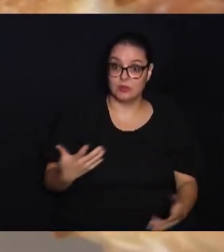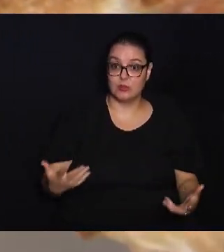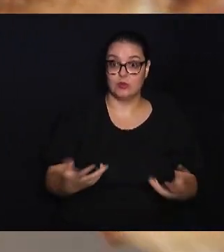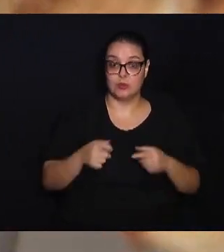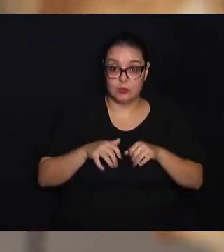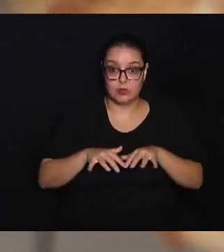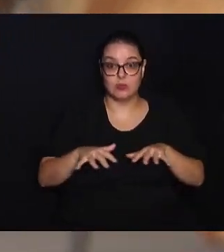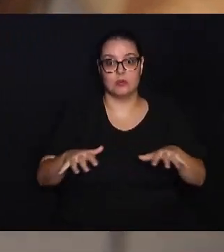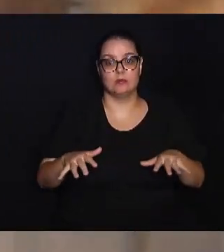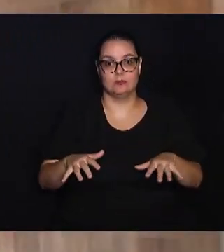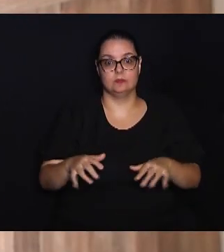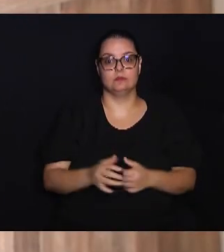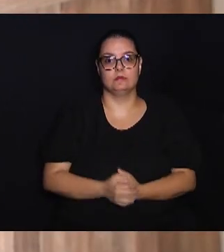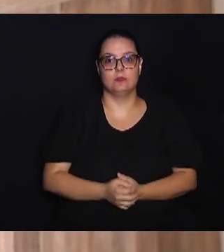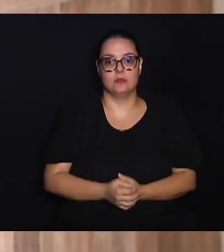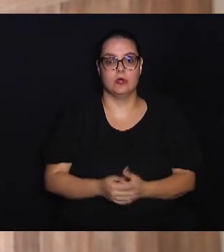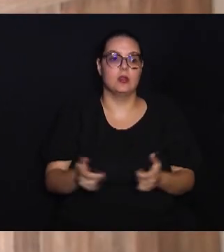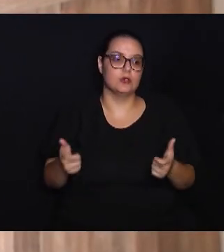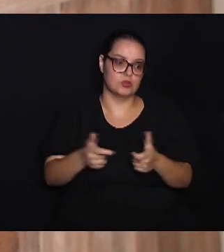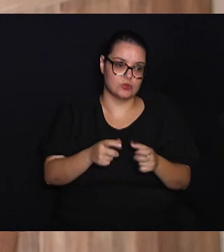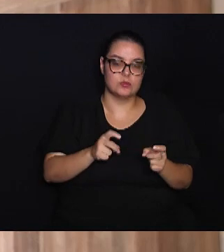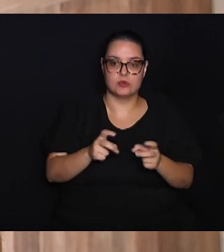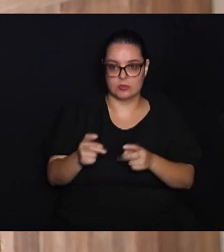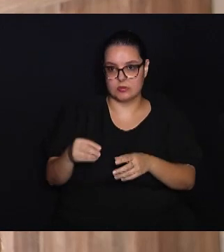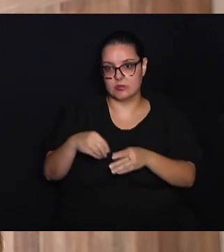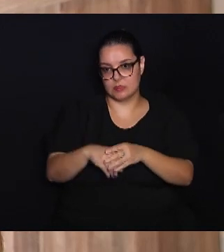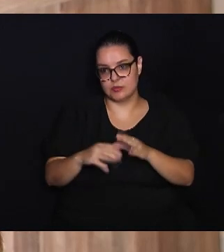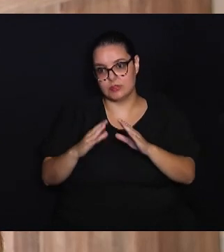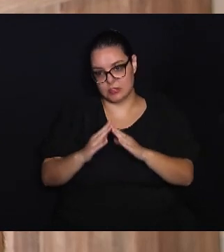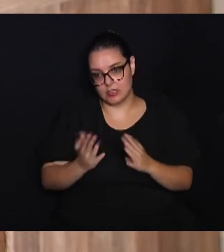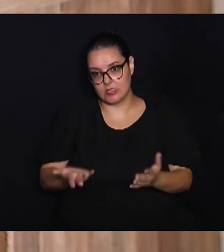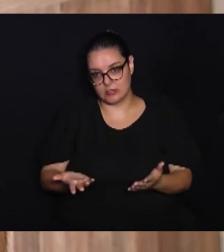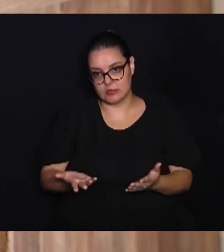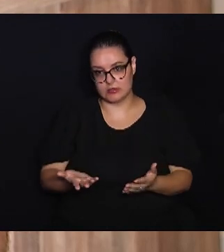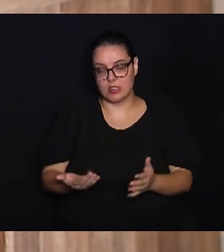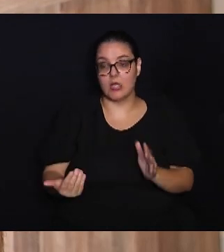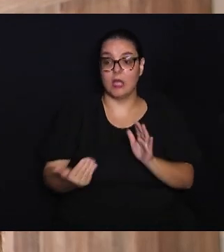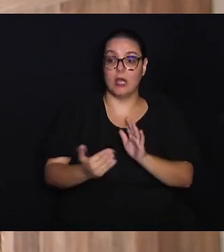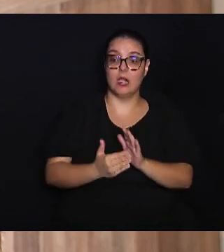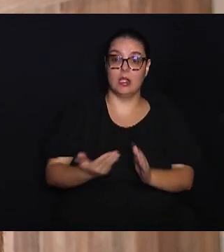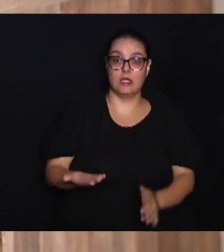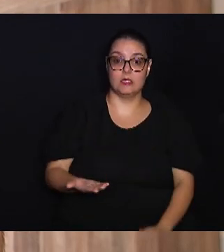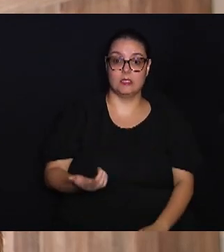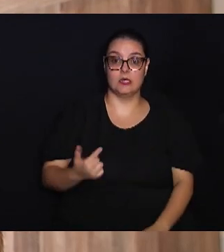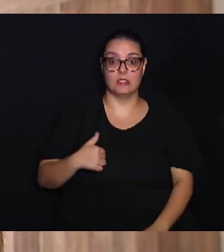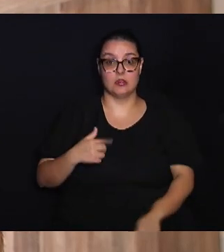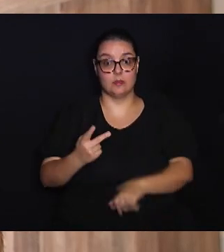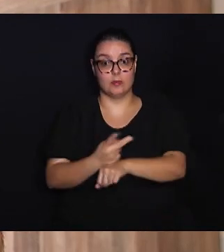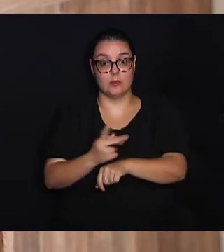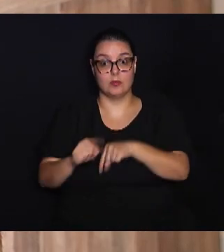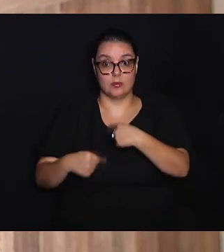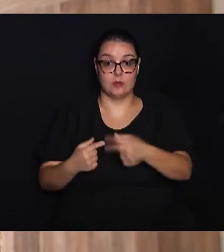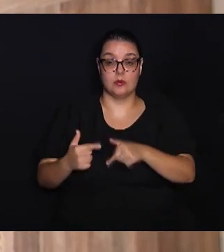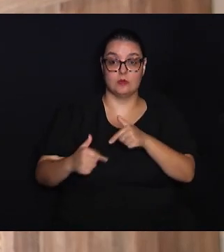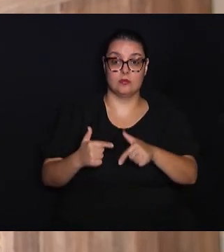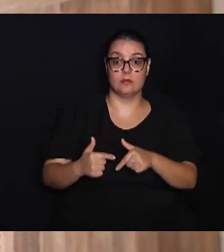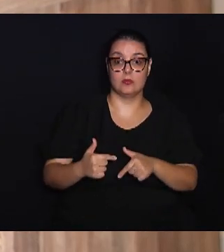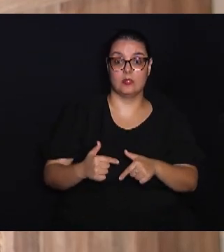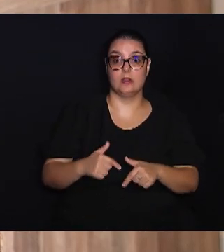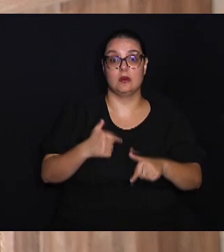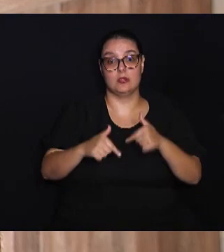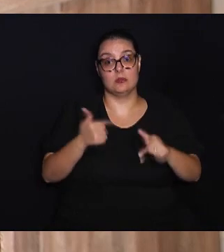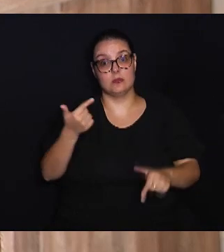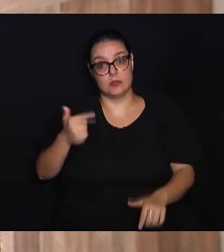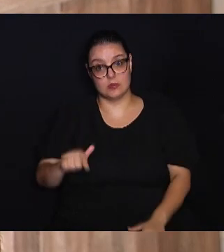impulsionar o negócio diminuiu as minhas vendas dentro minha casa até que eu fui atrás de um outro trabalho então eu comecei a